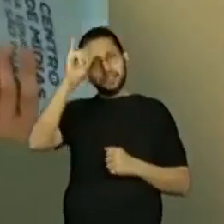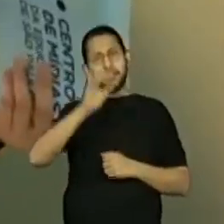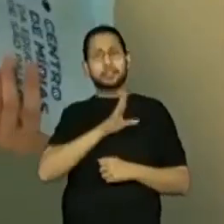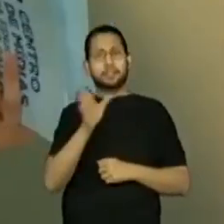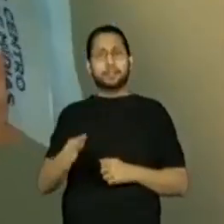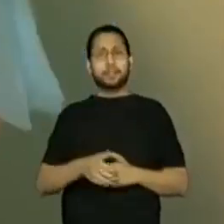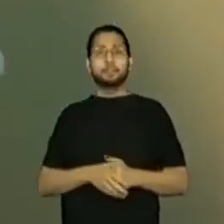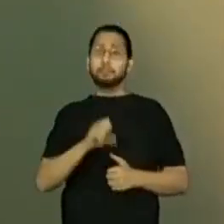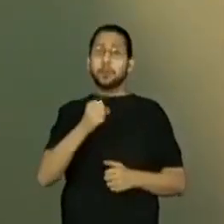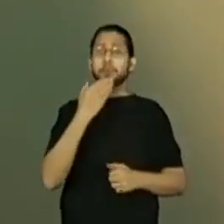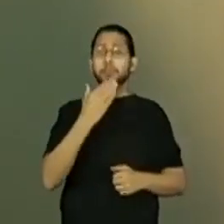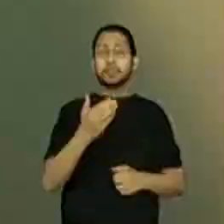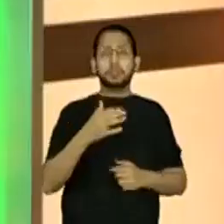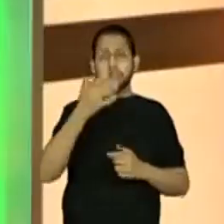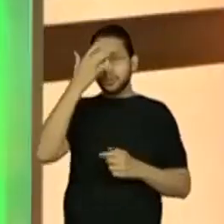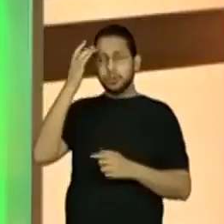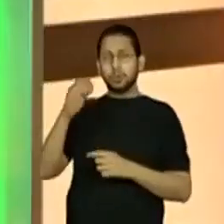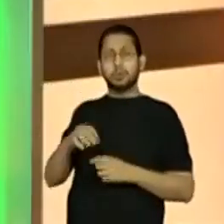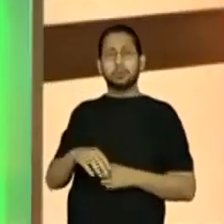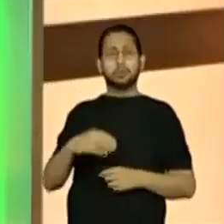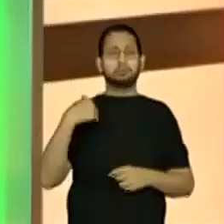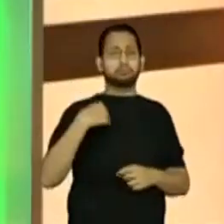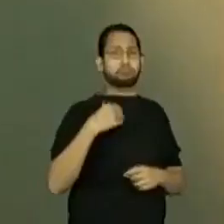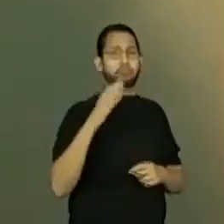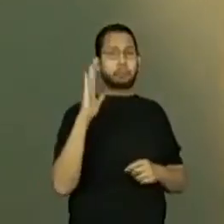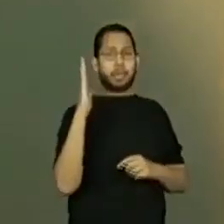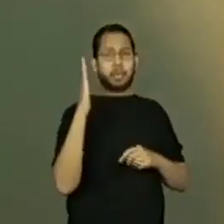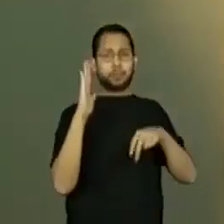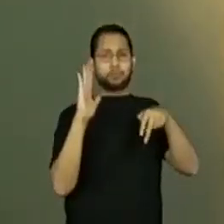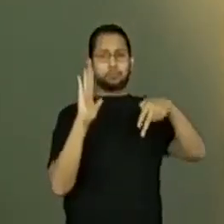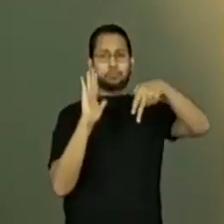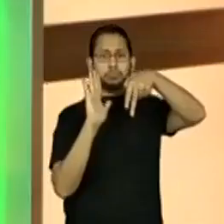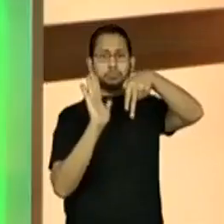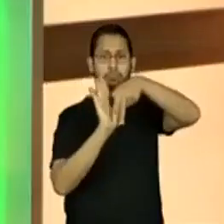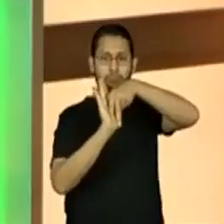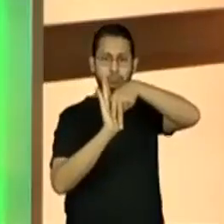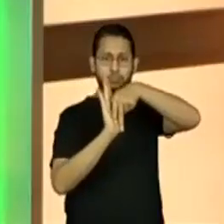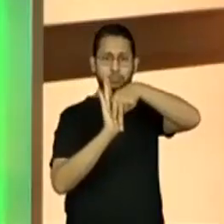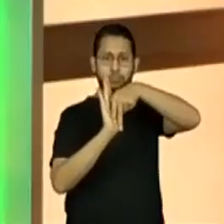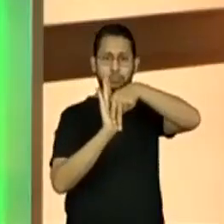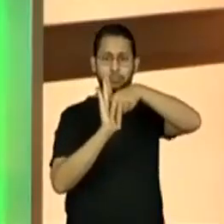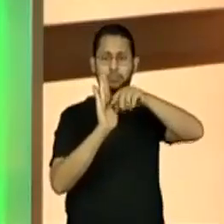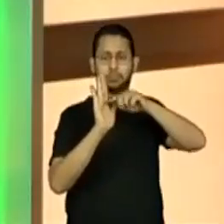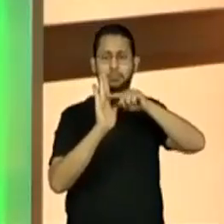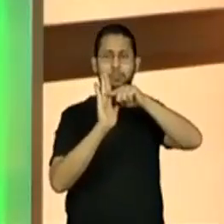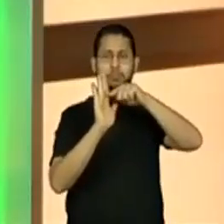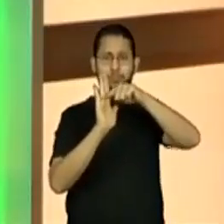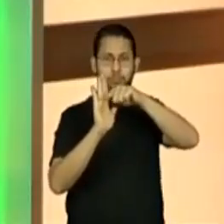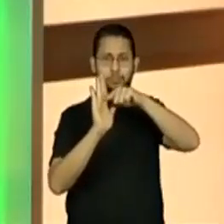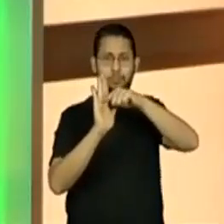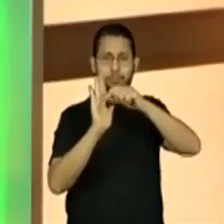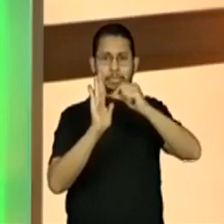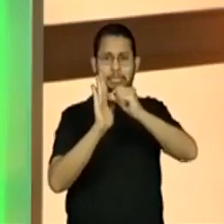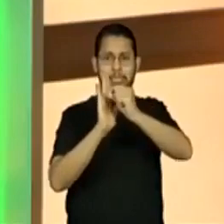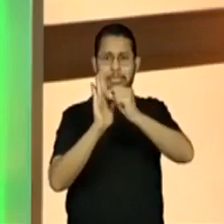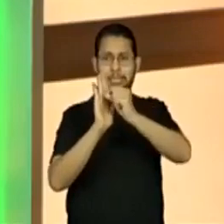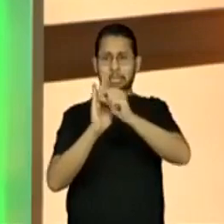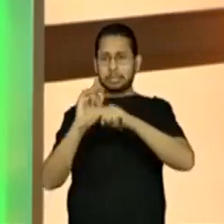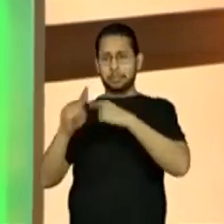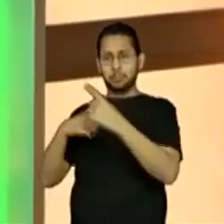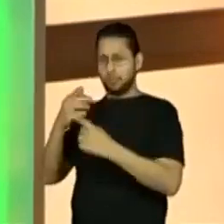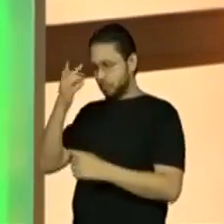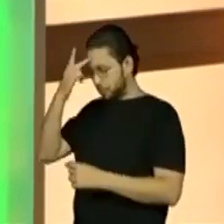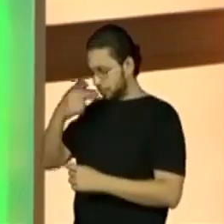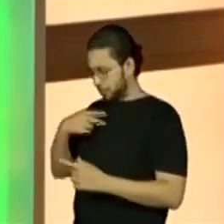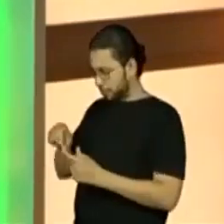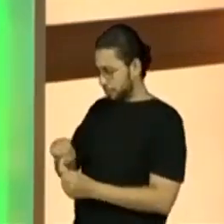uma fita métrica, por exemplo. É verdade. Muito bem, a fita métrica ela é ótima. Até a minha pessoa aqui dá